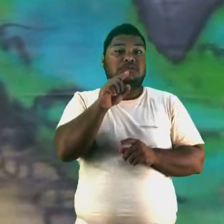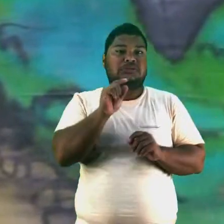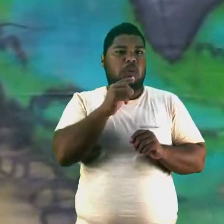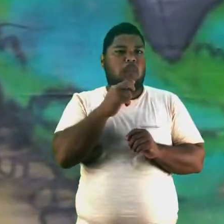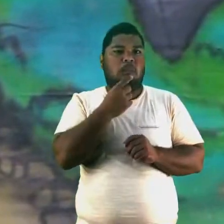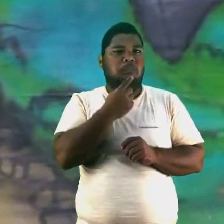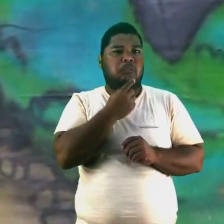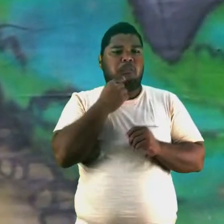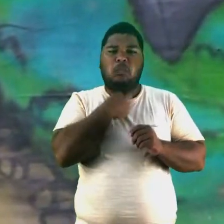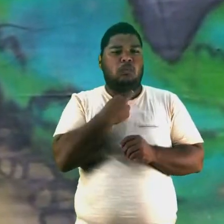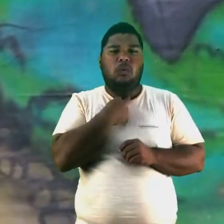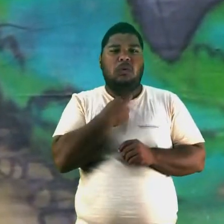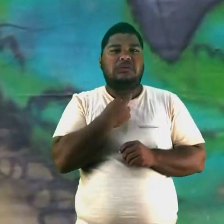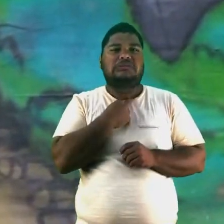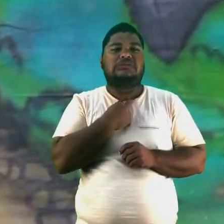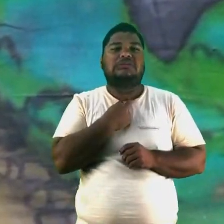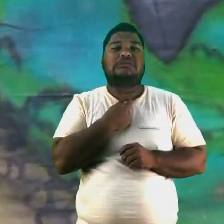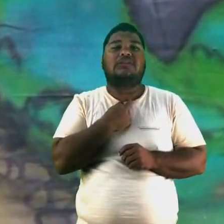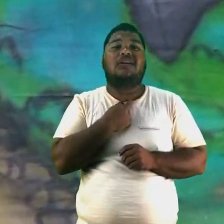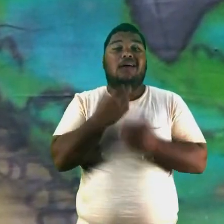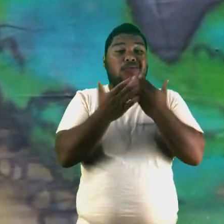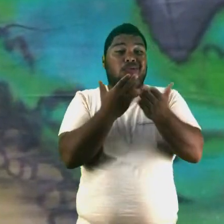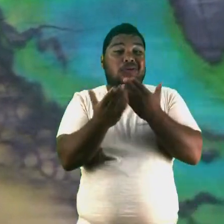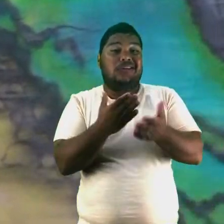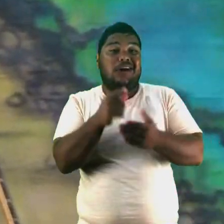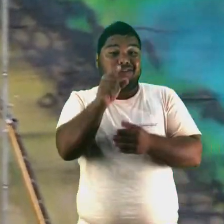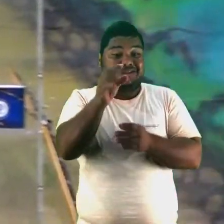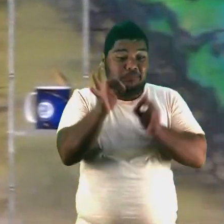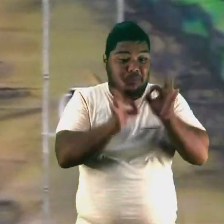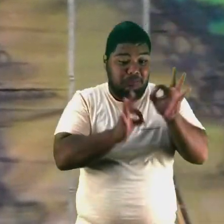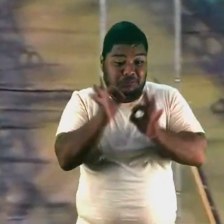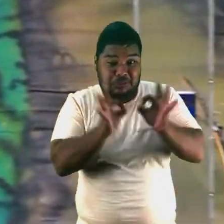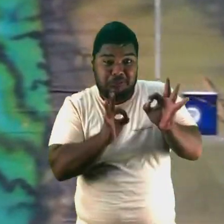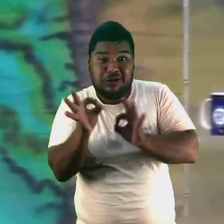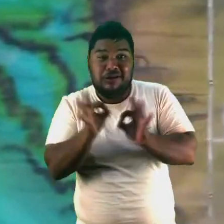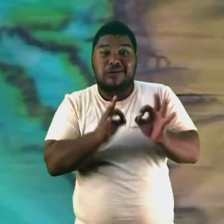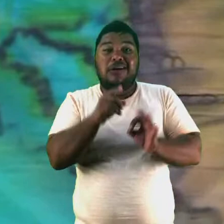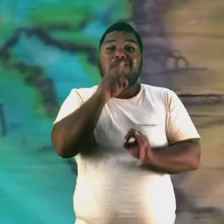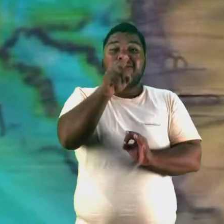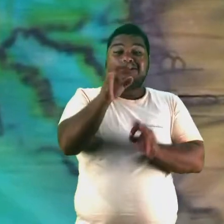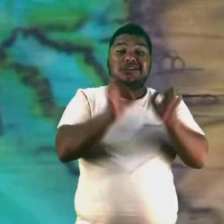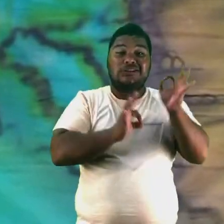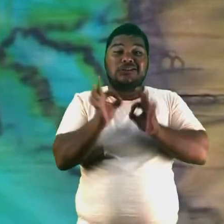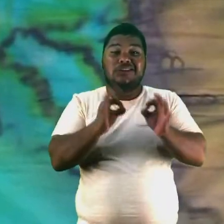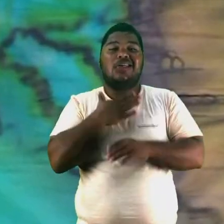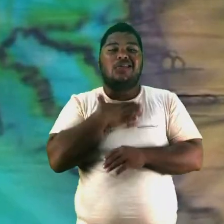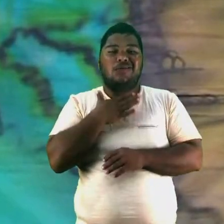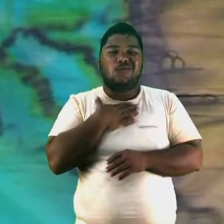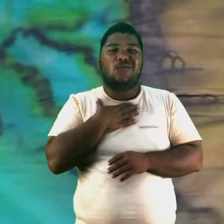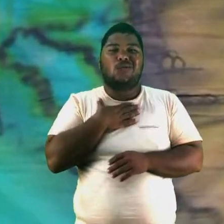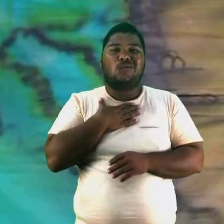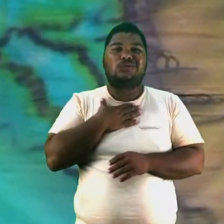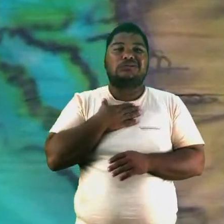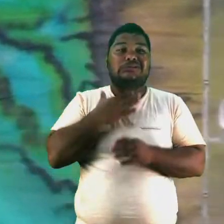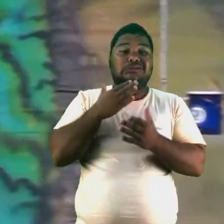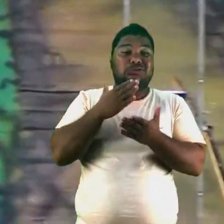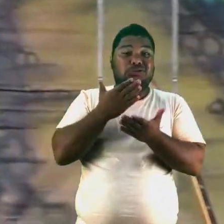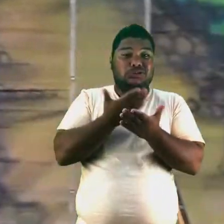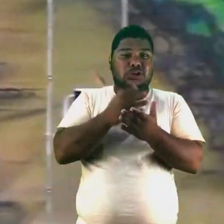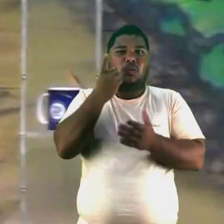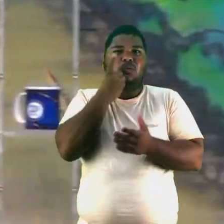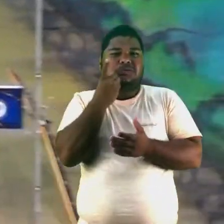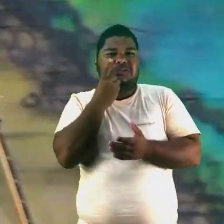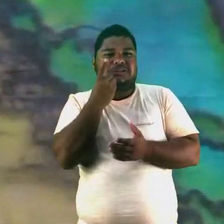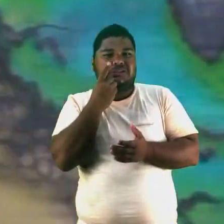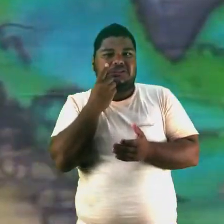deixar que as coisas aconteçam à toa, não. É você programar, eu vou durante esses próximos dias